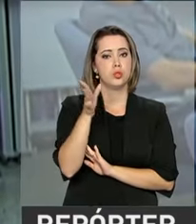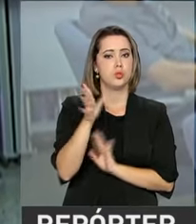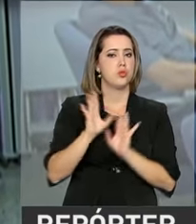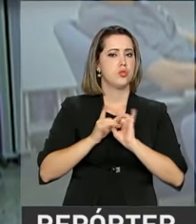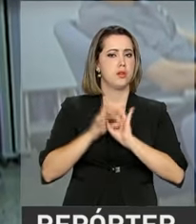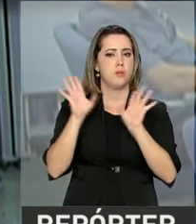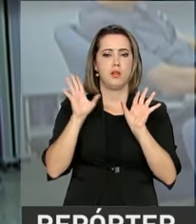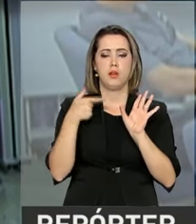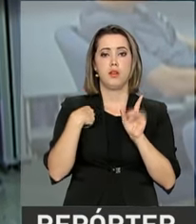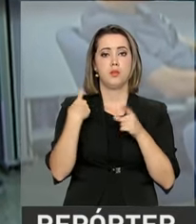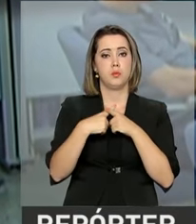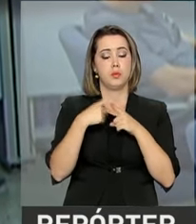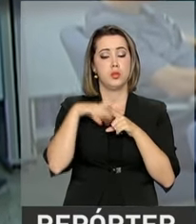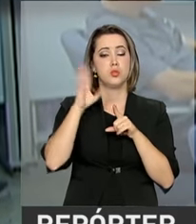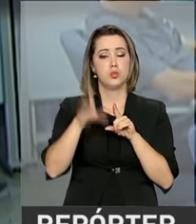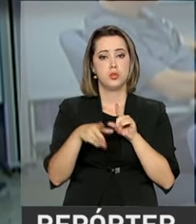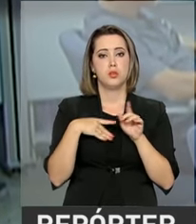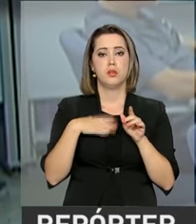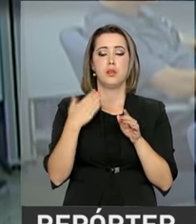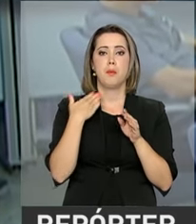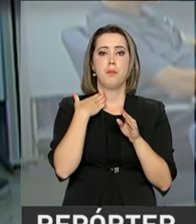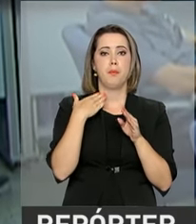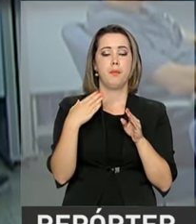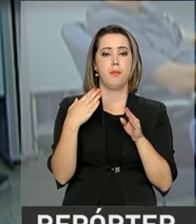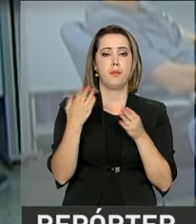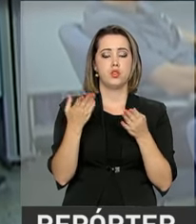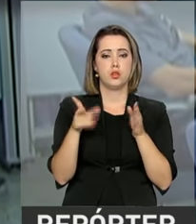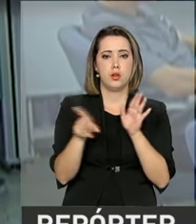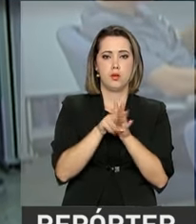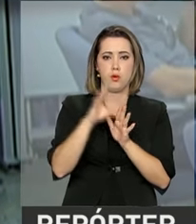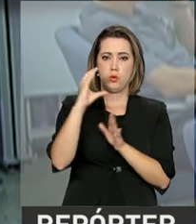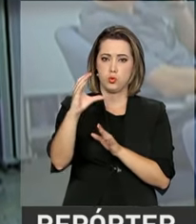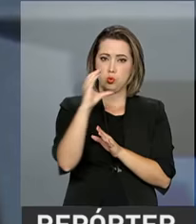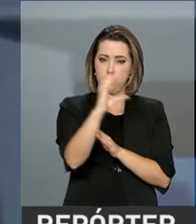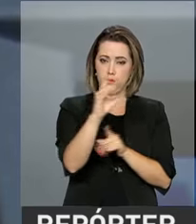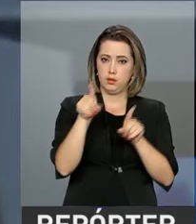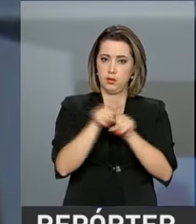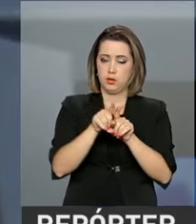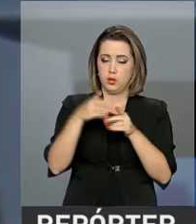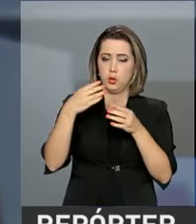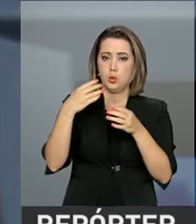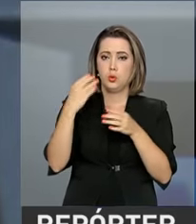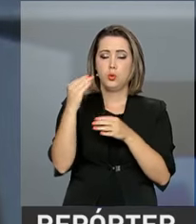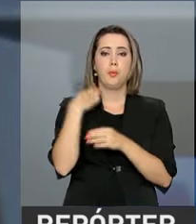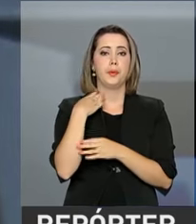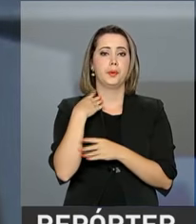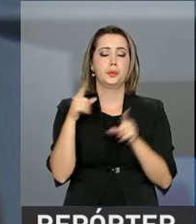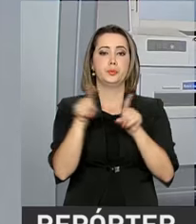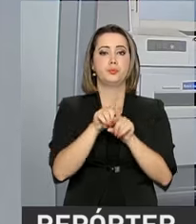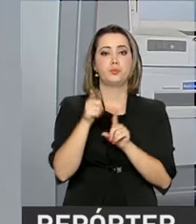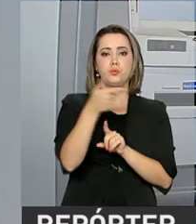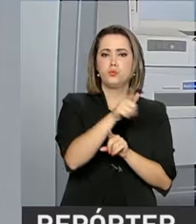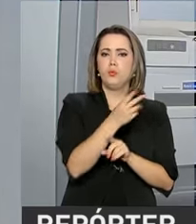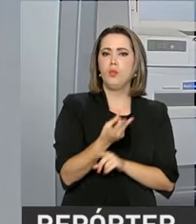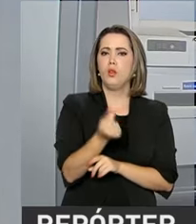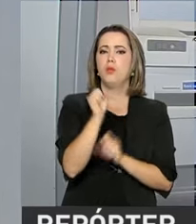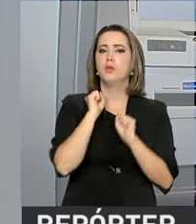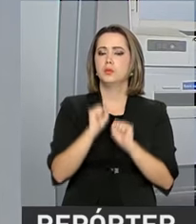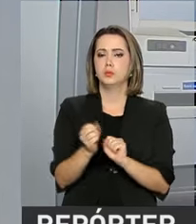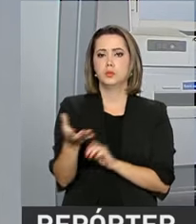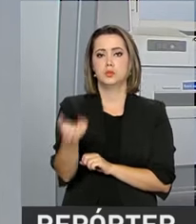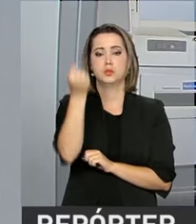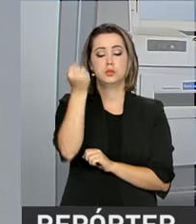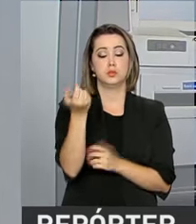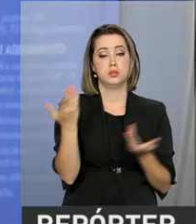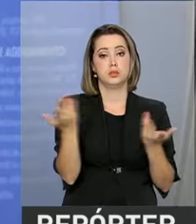na conta por serem clientes da Caixa. Valores até R$ 1.500 podem ser sacados no autoatendimento somente com a